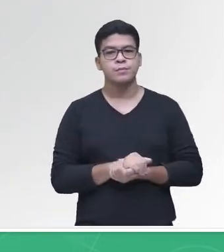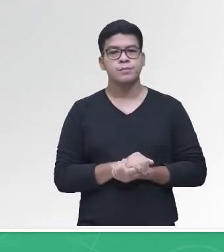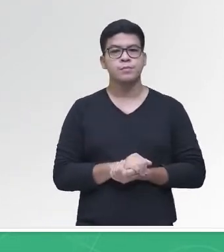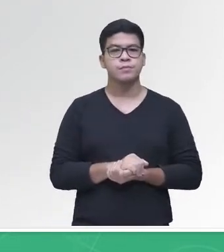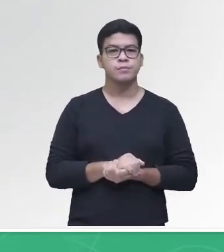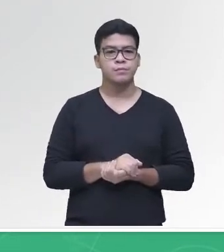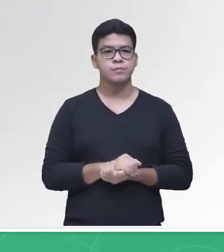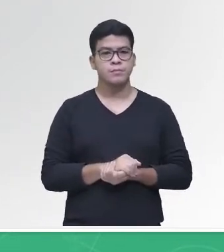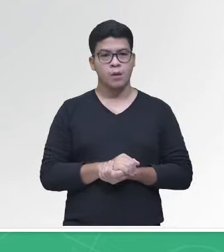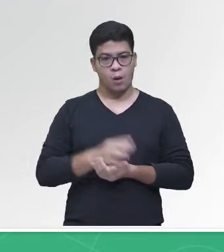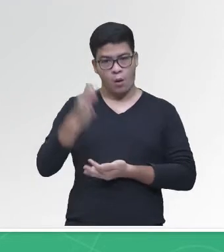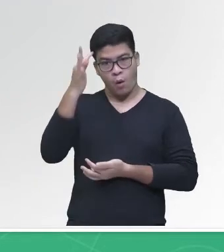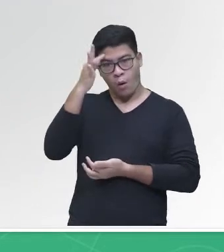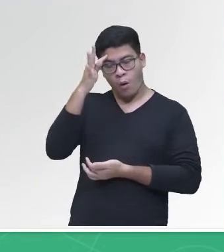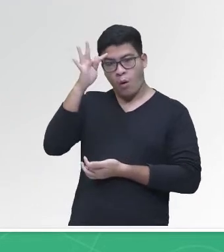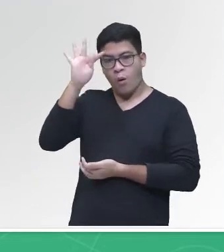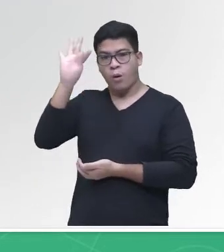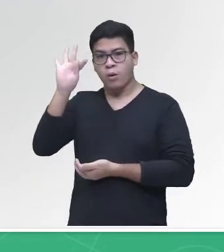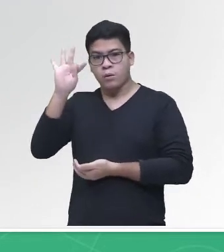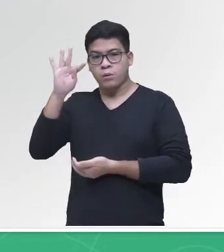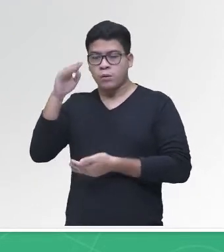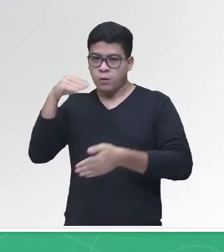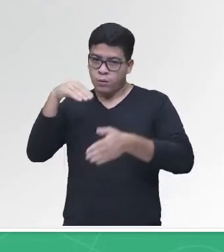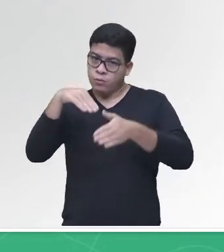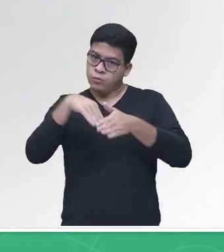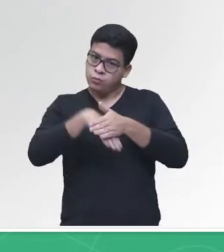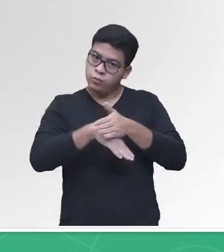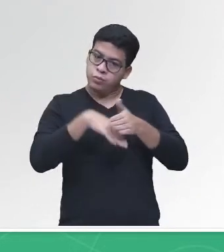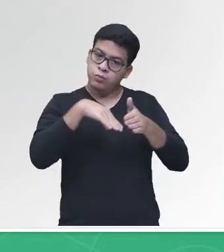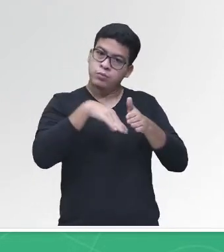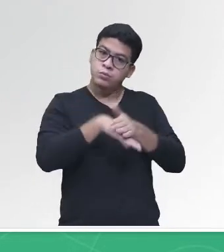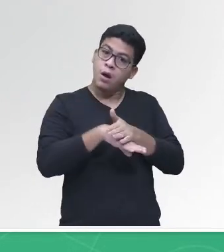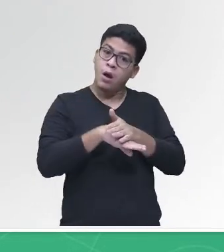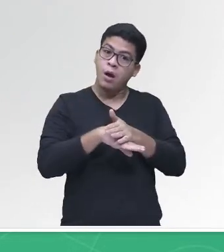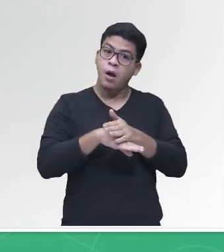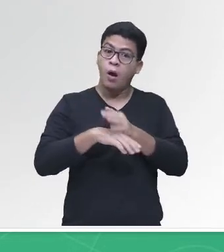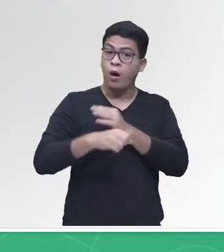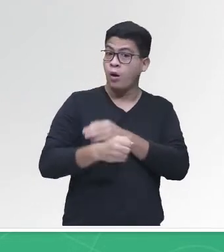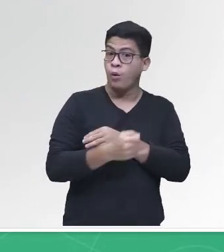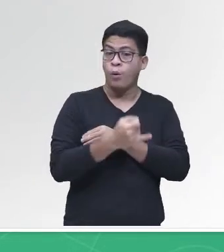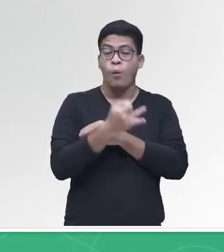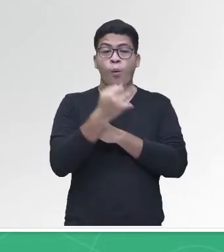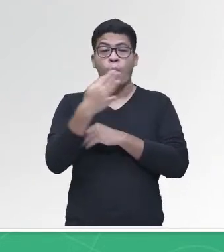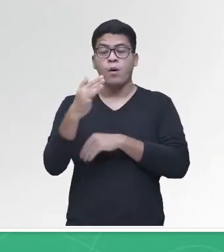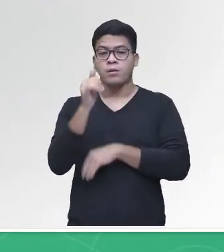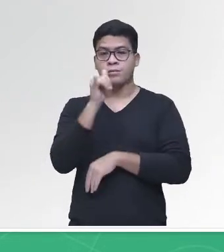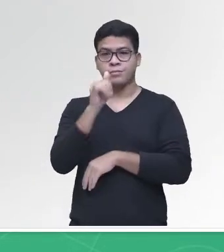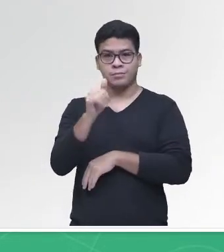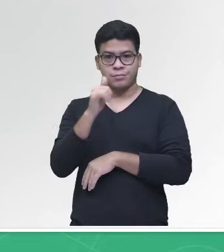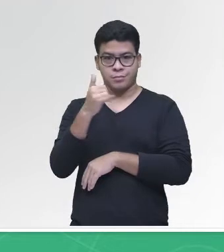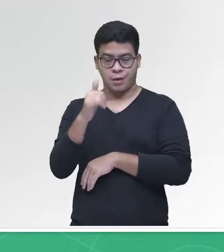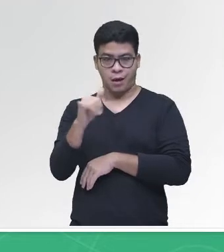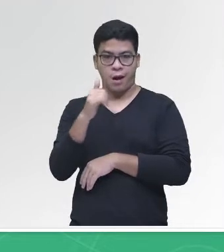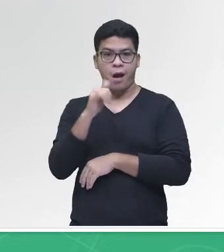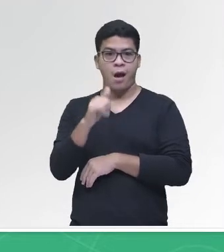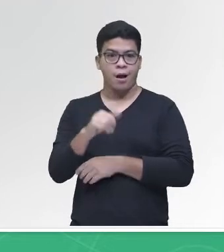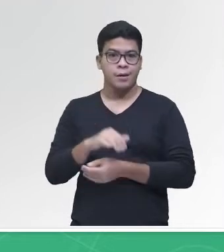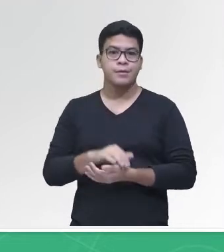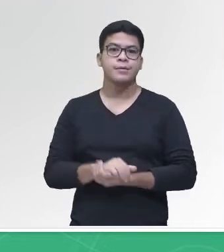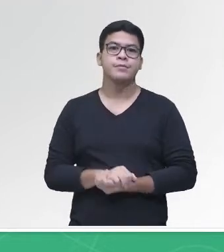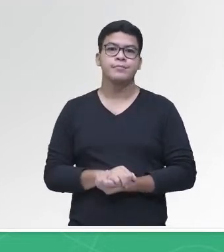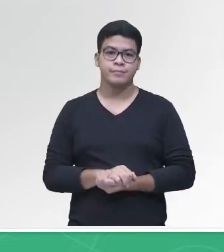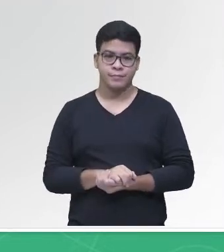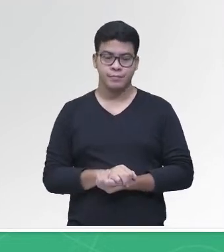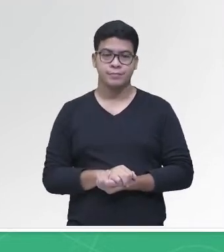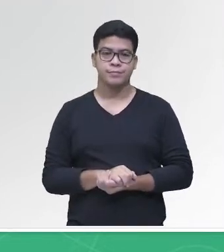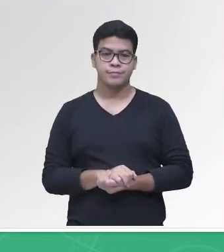os princípios da eletrostática. Esse aqui é conhecido como o princípio de